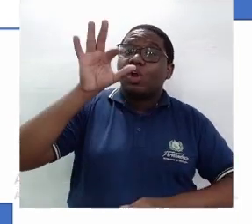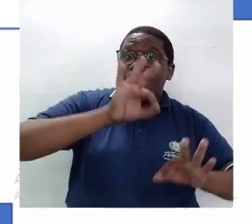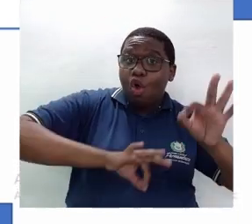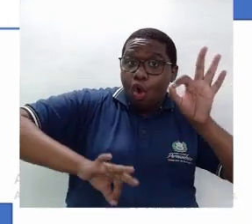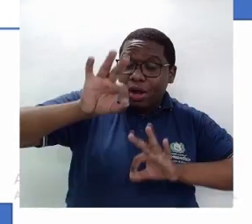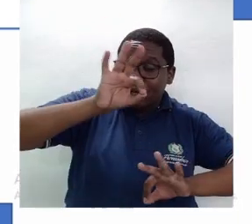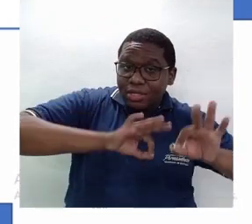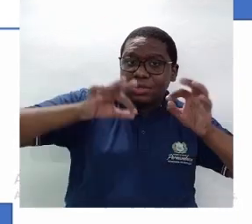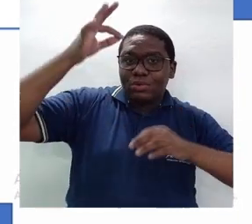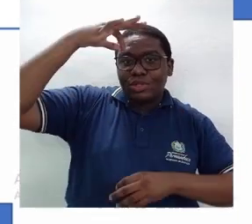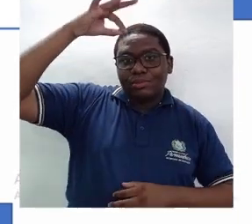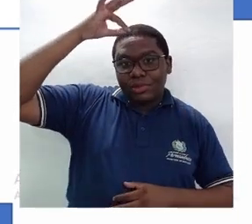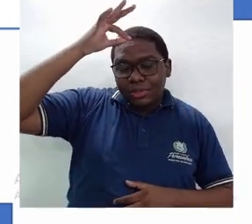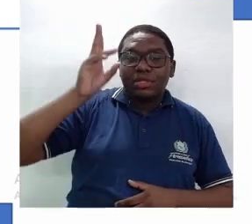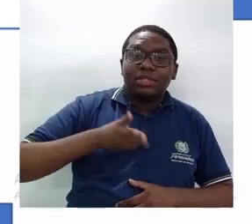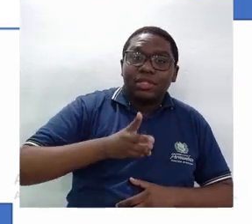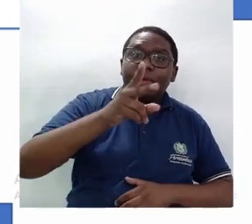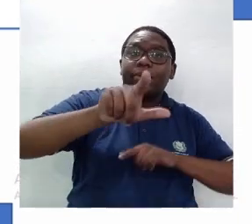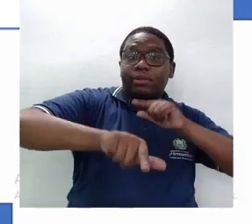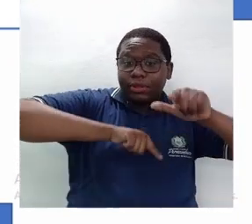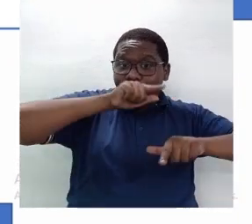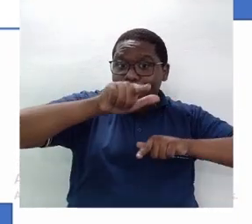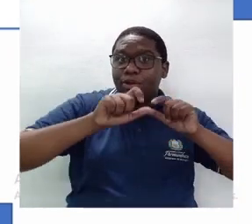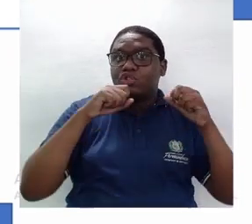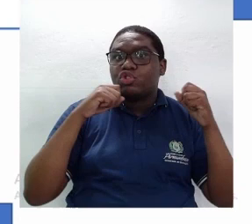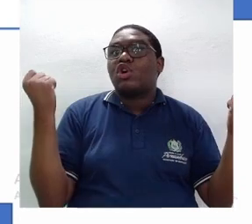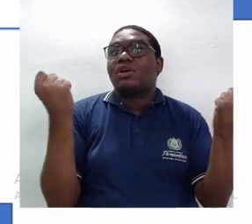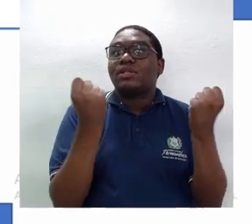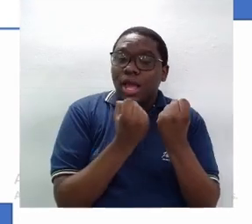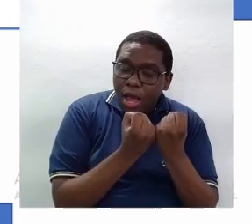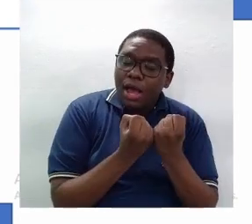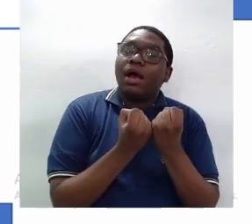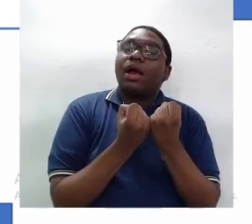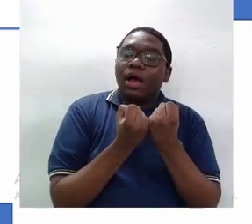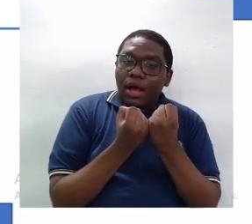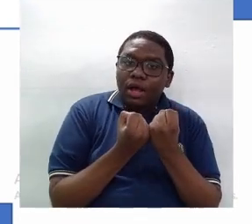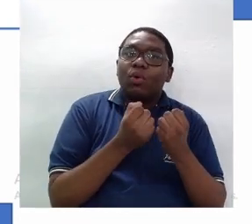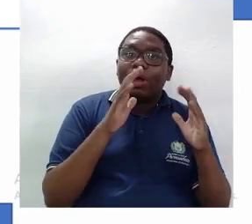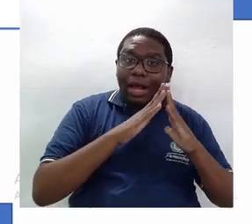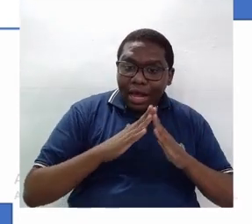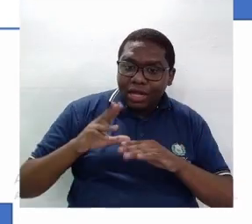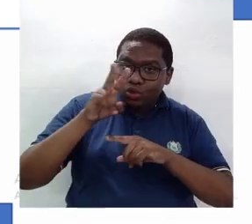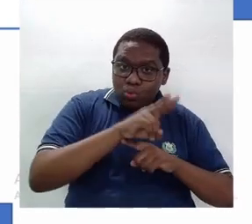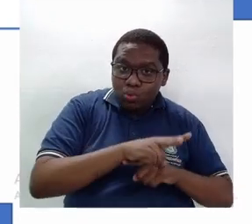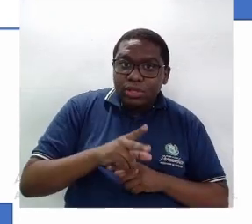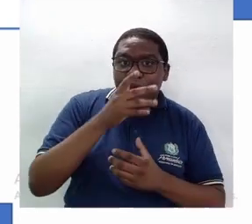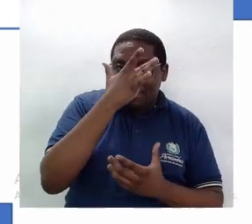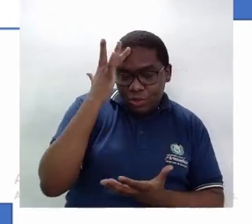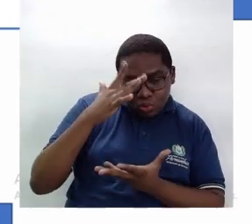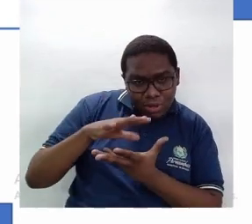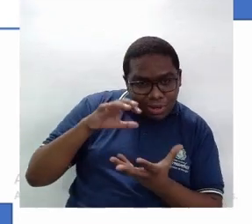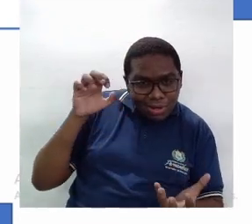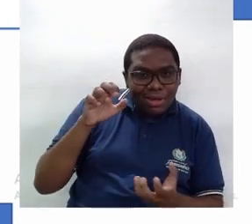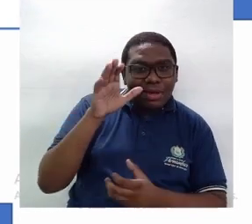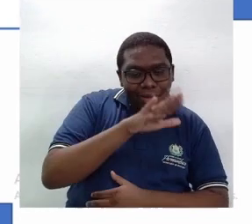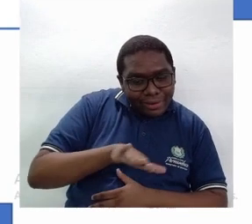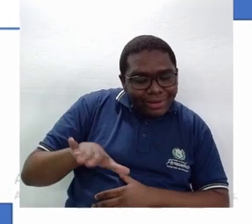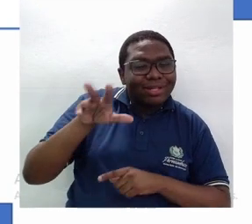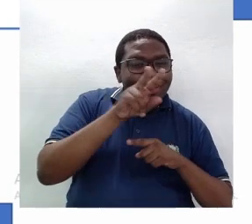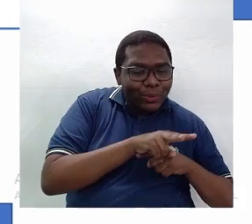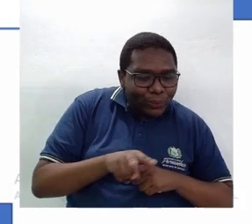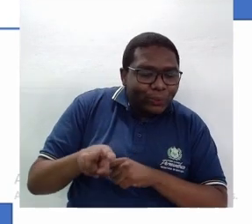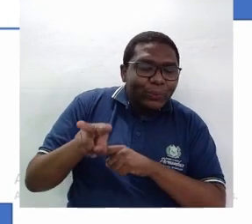espíritas realizam amplo trabalho social, mantendo asilos, creches e outras